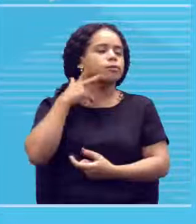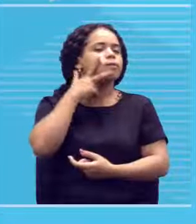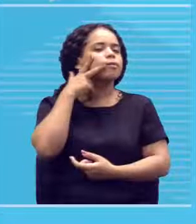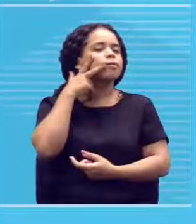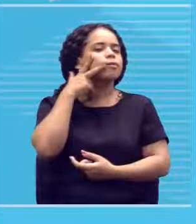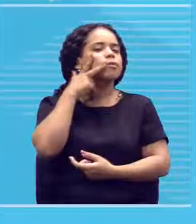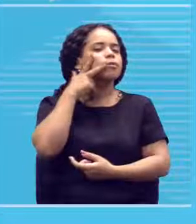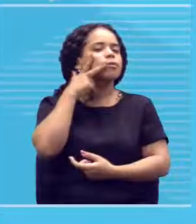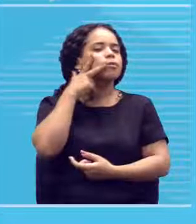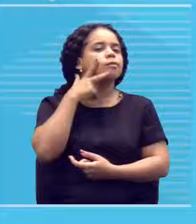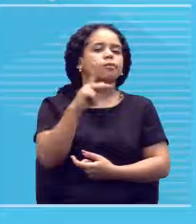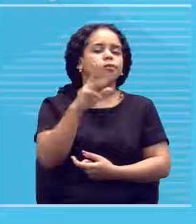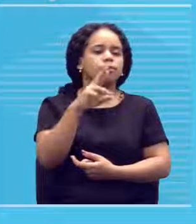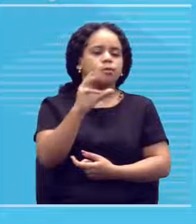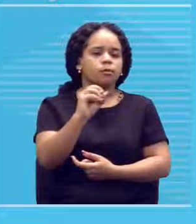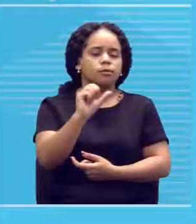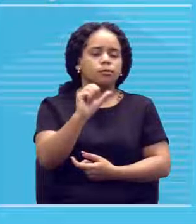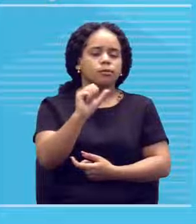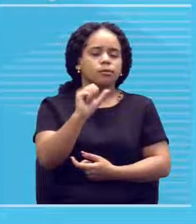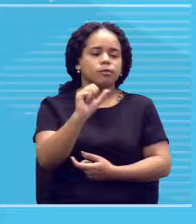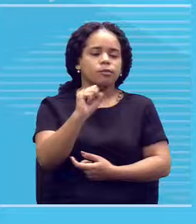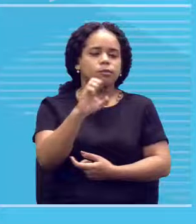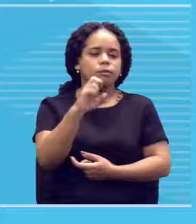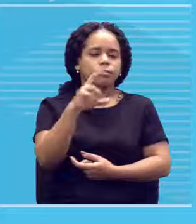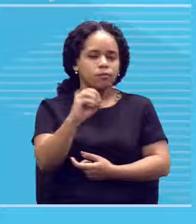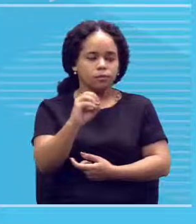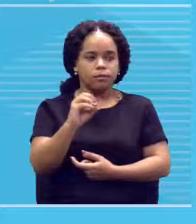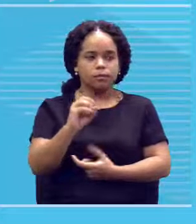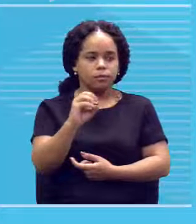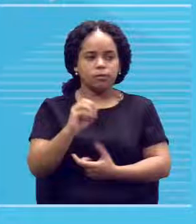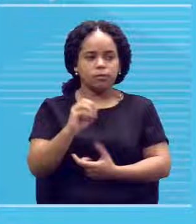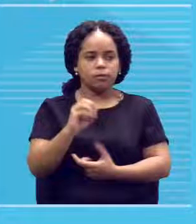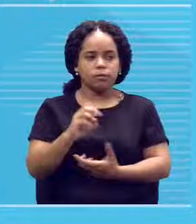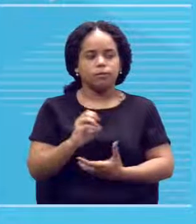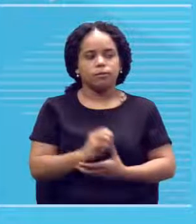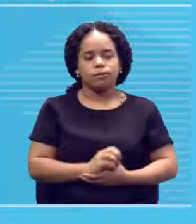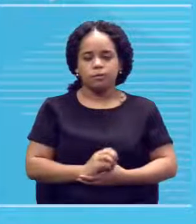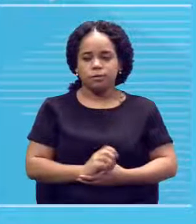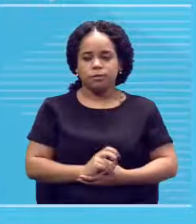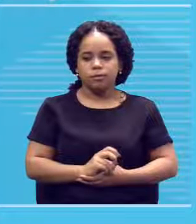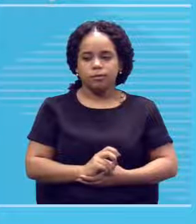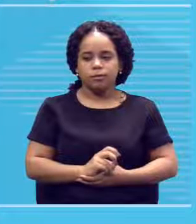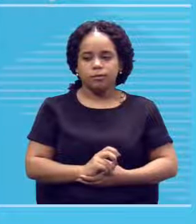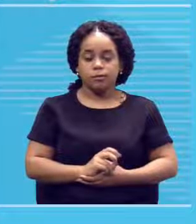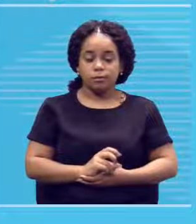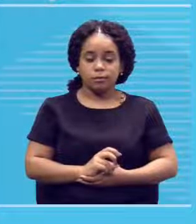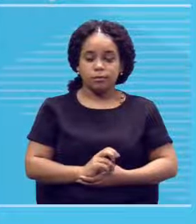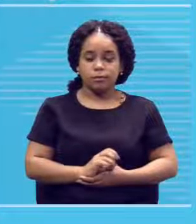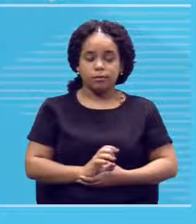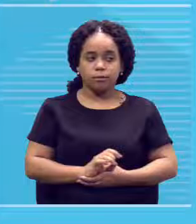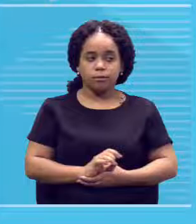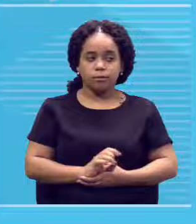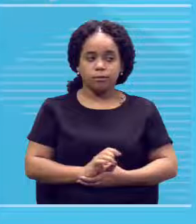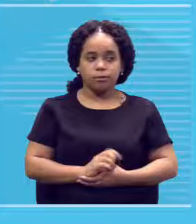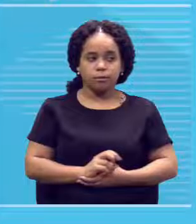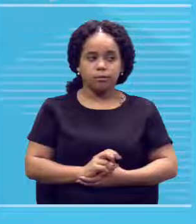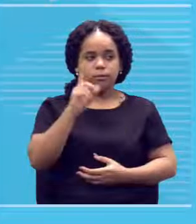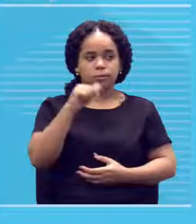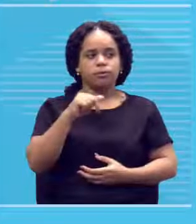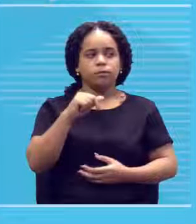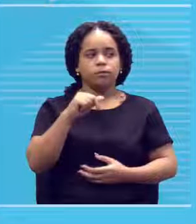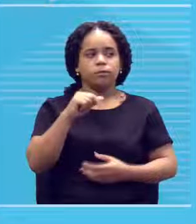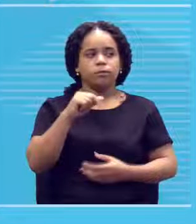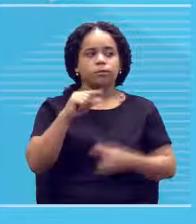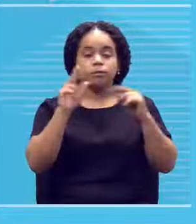vinho Prosecco o vinho Prosecco um vinho para seco é um